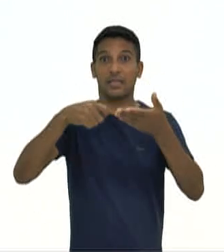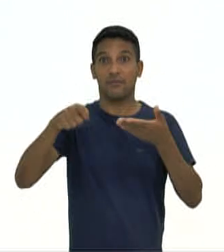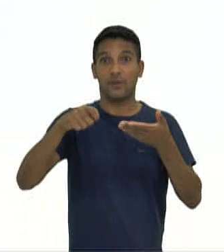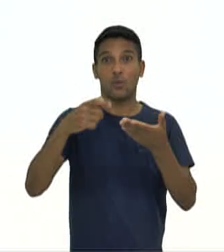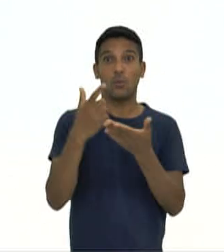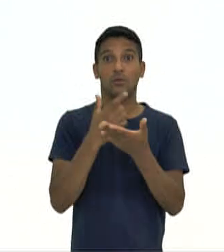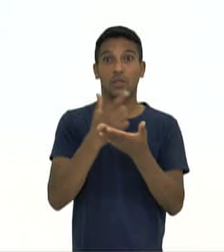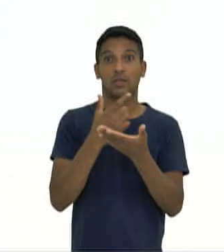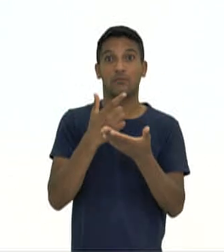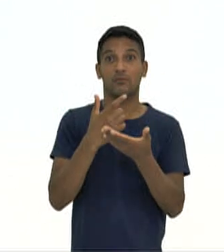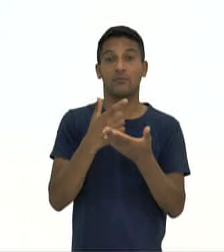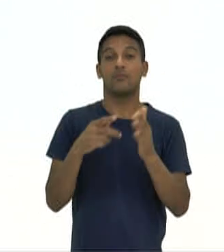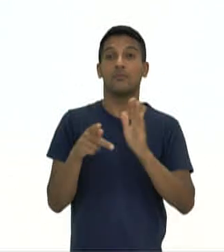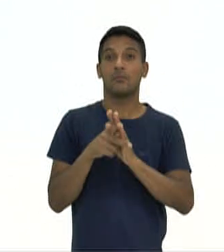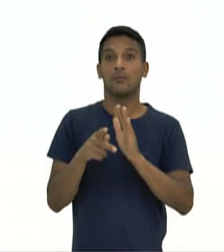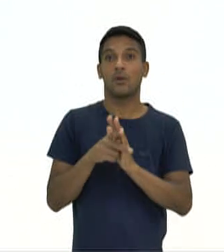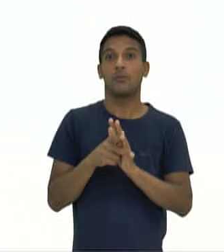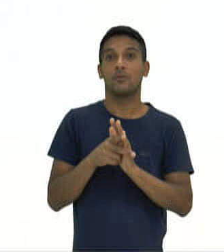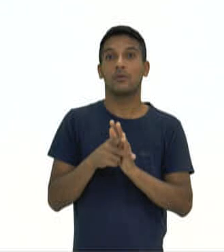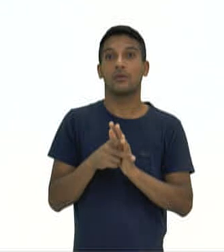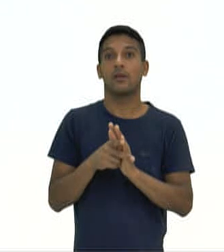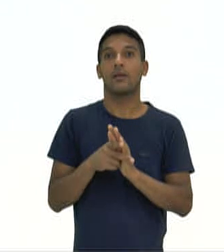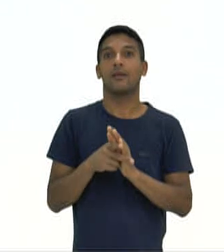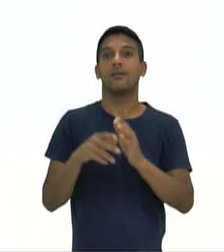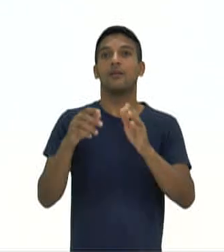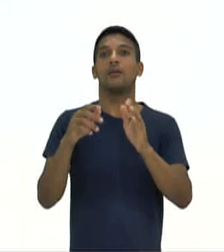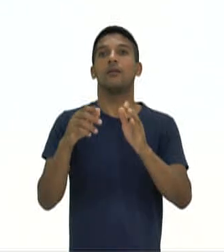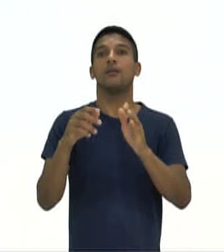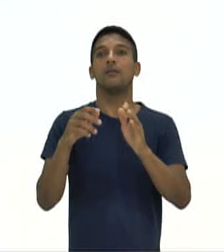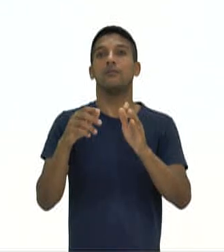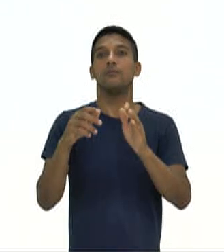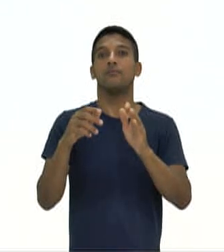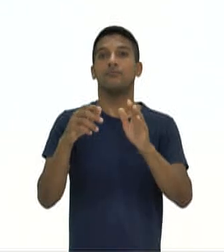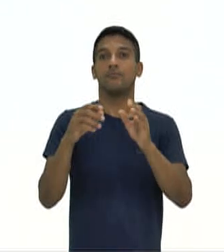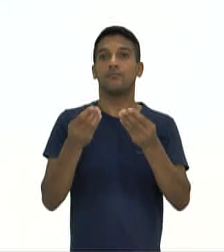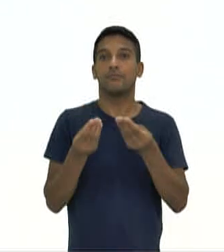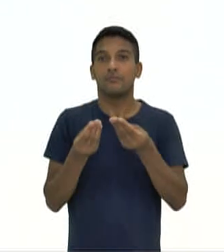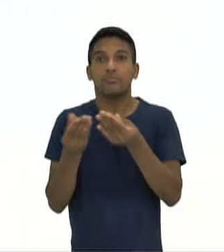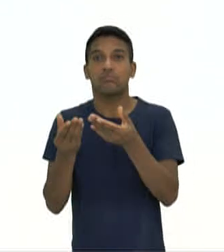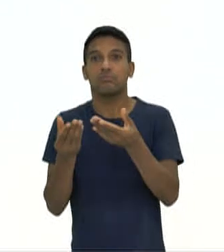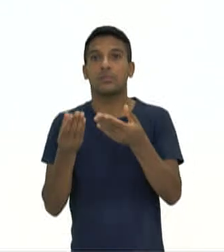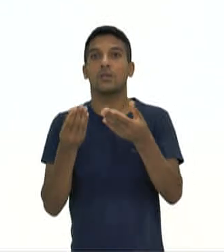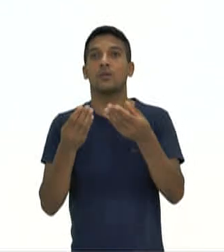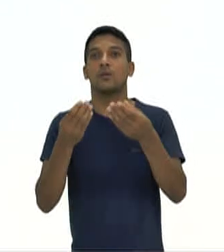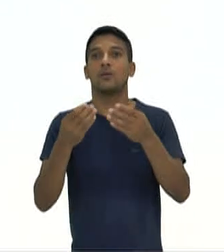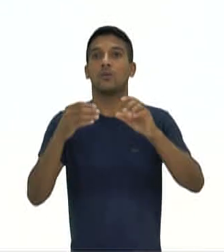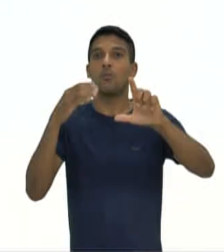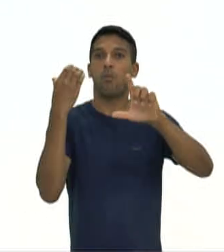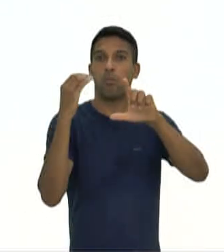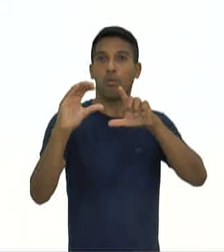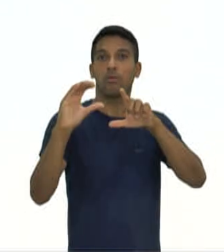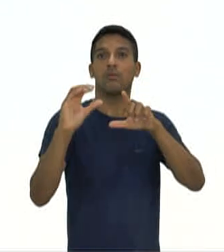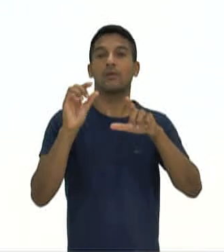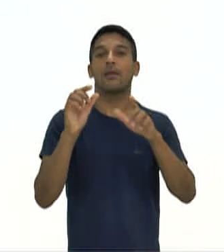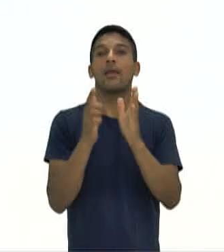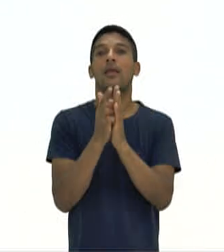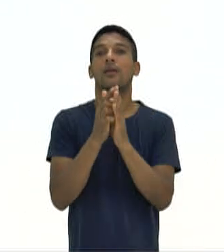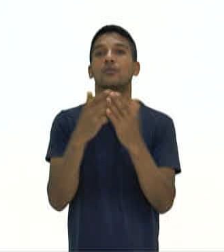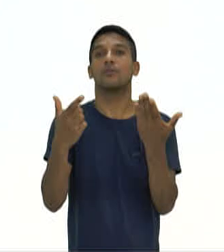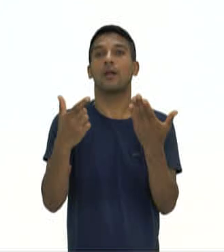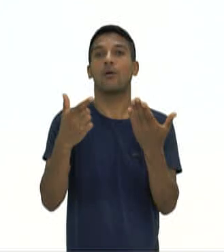Folha de São Paulo. Essa experiência me ajudou a ter disciplina e objetividade, sem perder o humor e